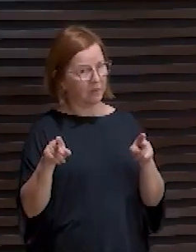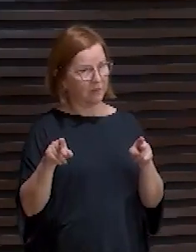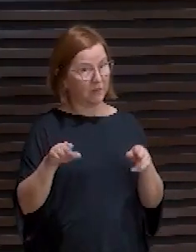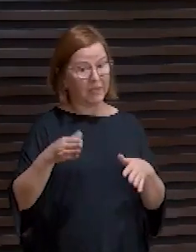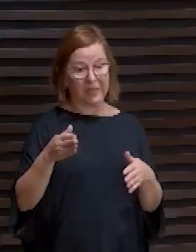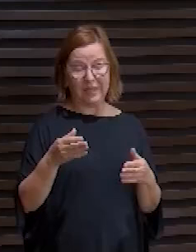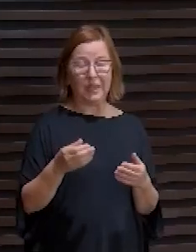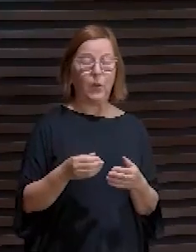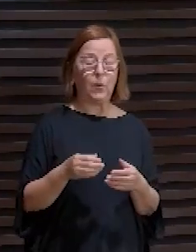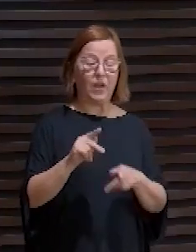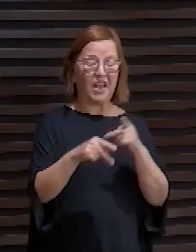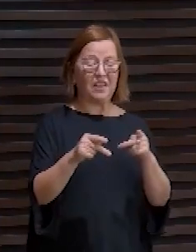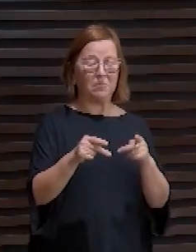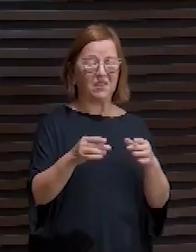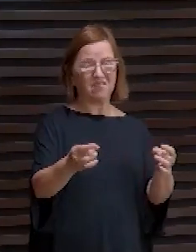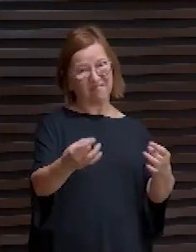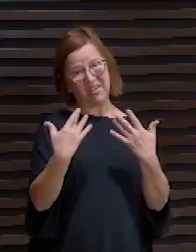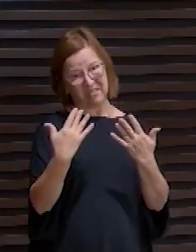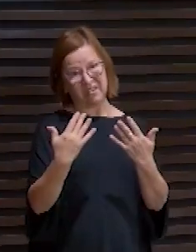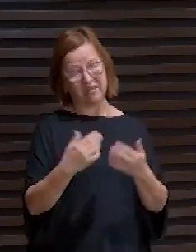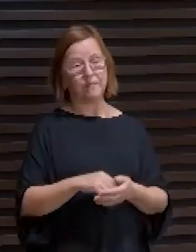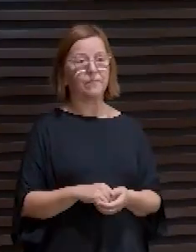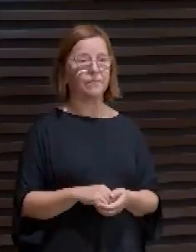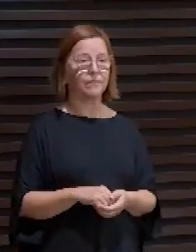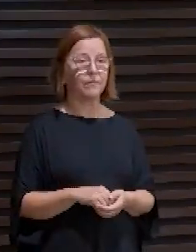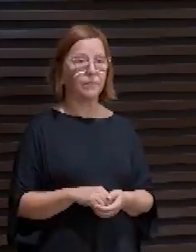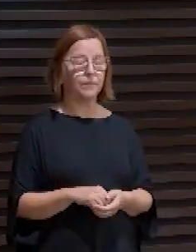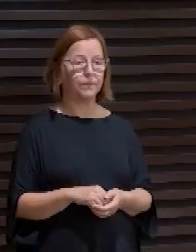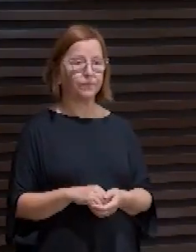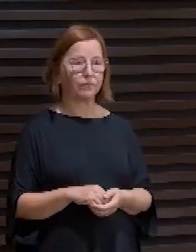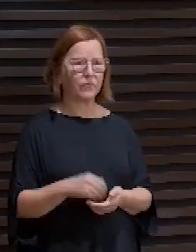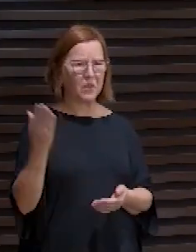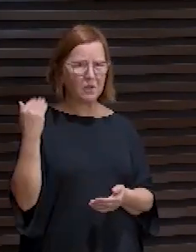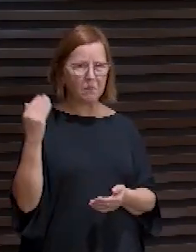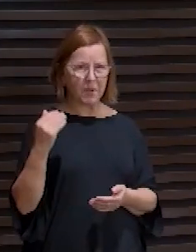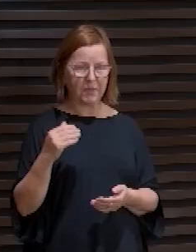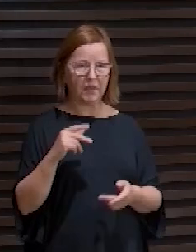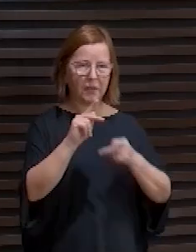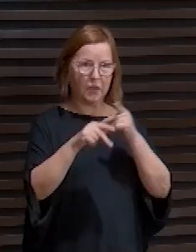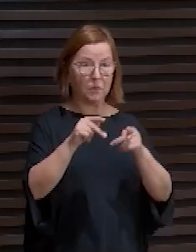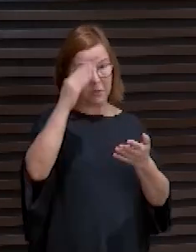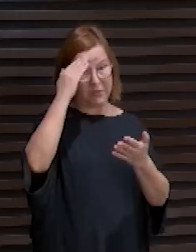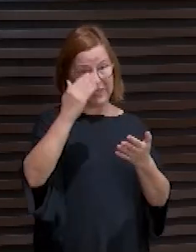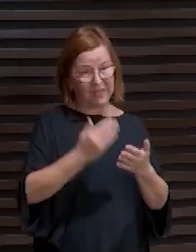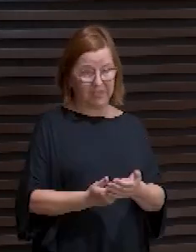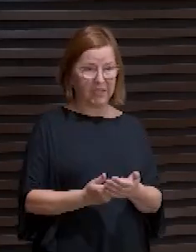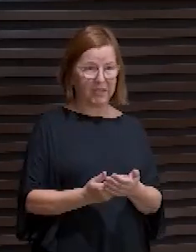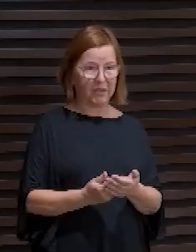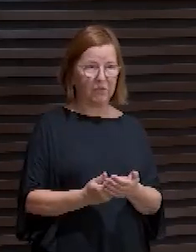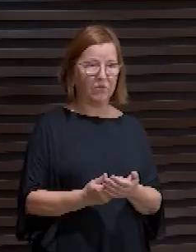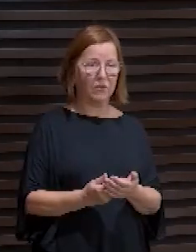Muitos dos primeiros leitores, eles tiveram seus bens confiscados. Eles foram expulsos dos meios de